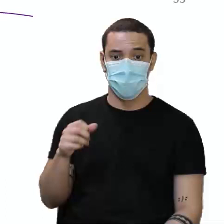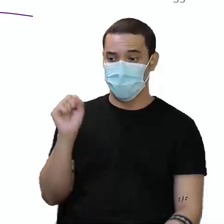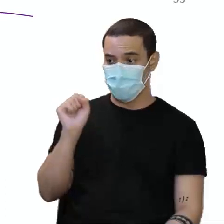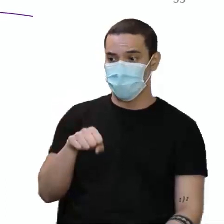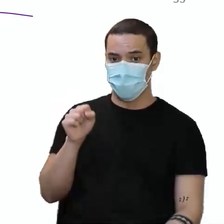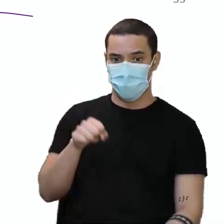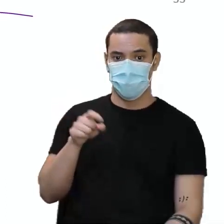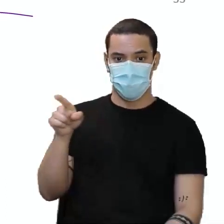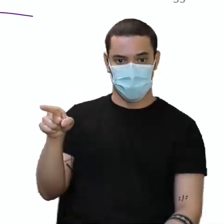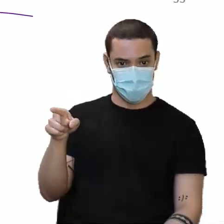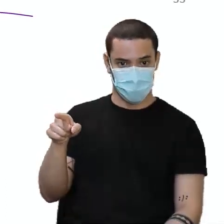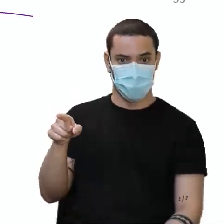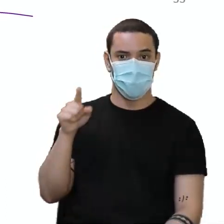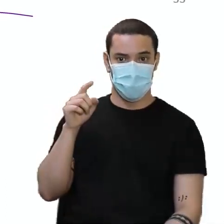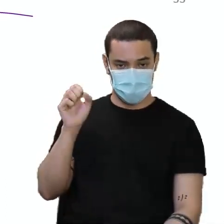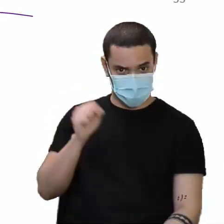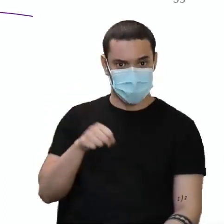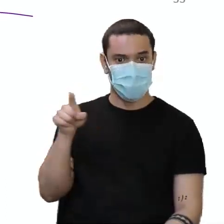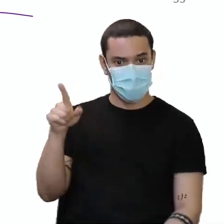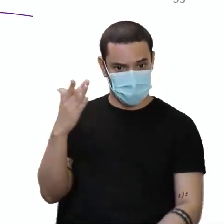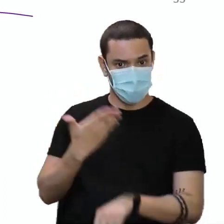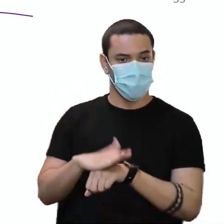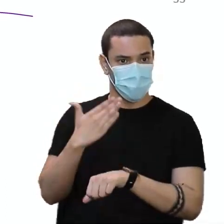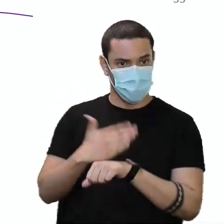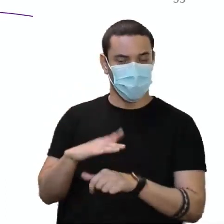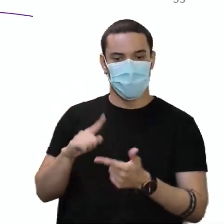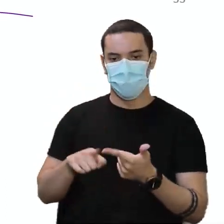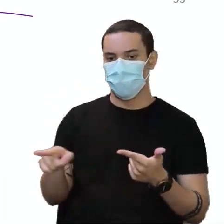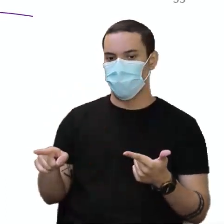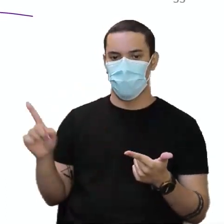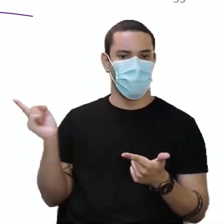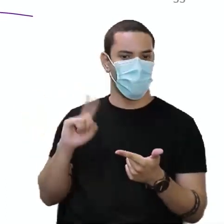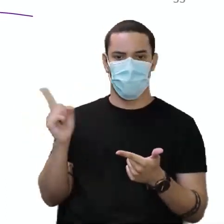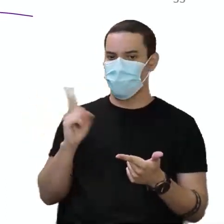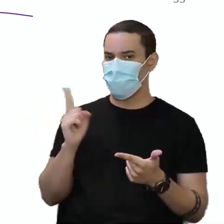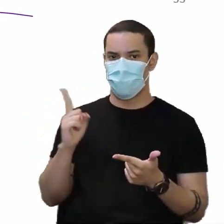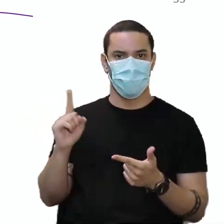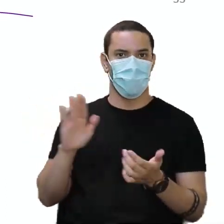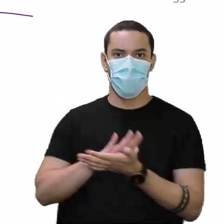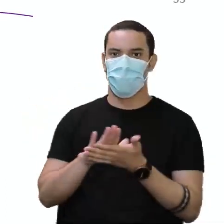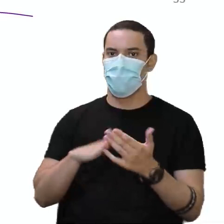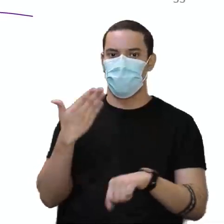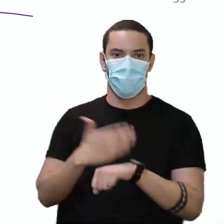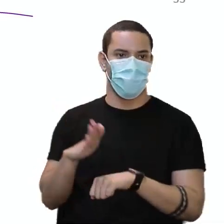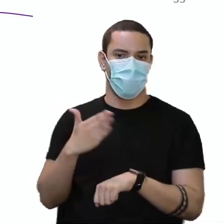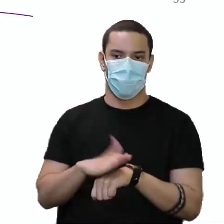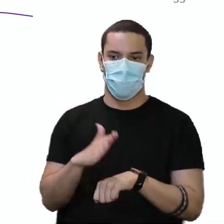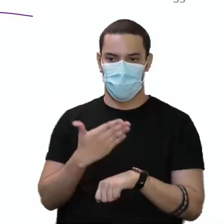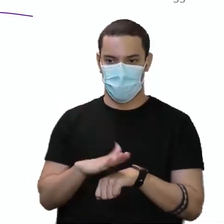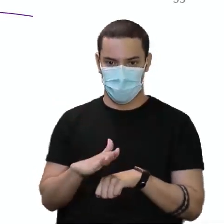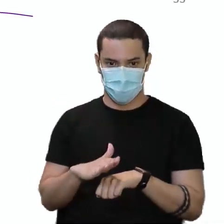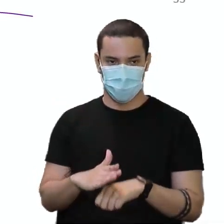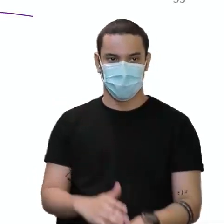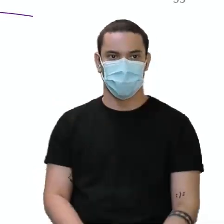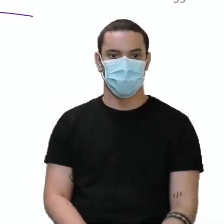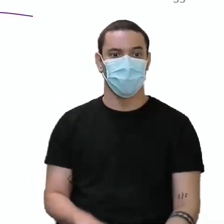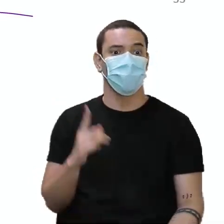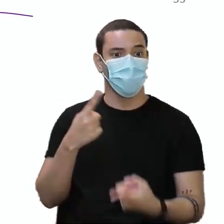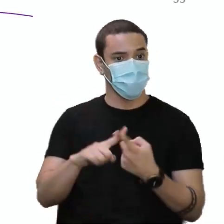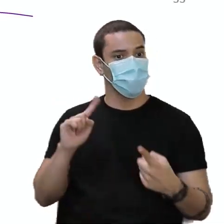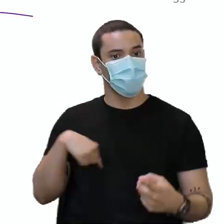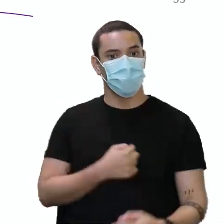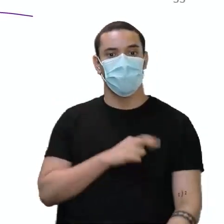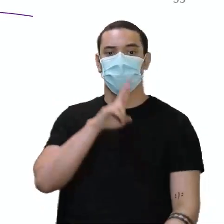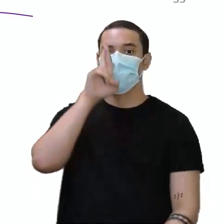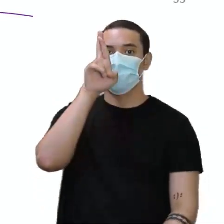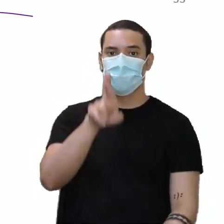ela tinha praticado, ou não, no, she hadn't, ela não tinha. O quê? Praticado, porque a gente está falando